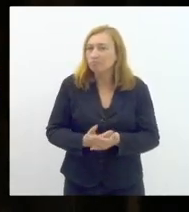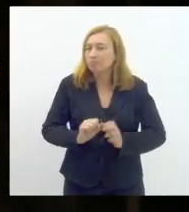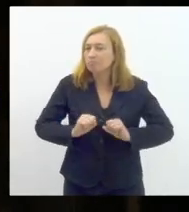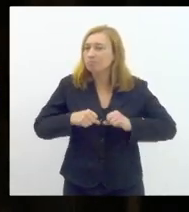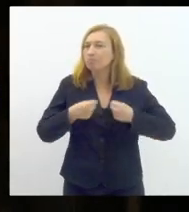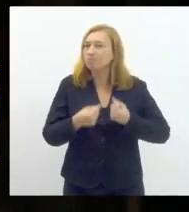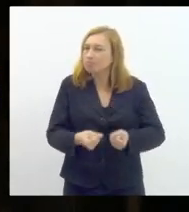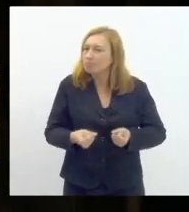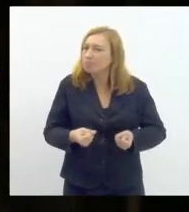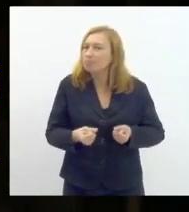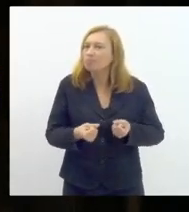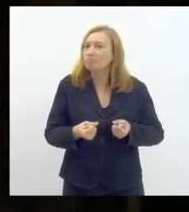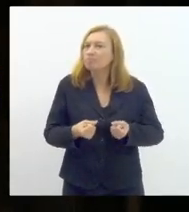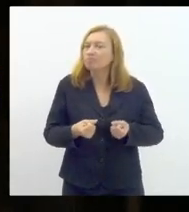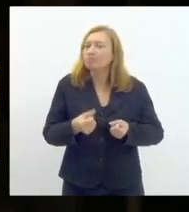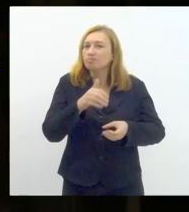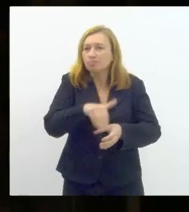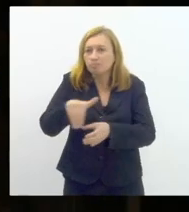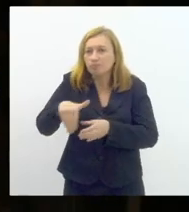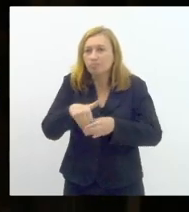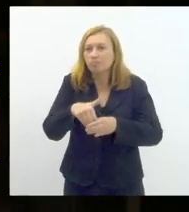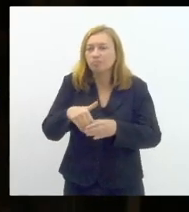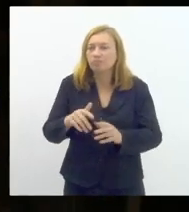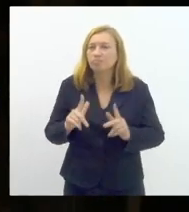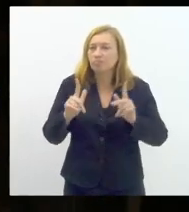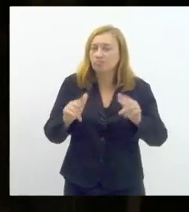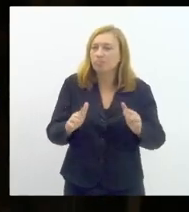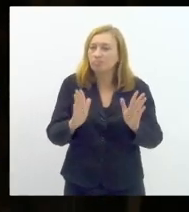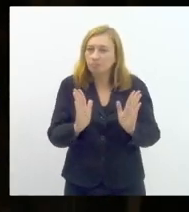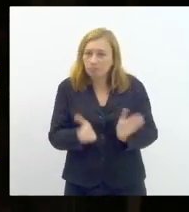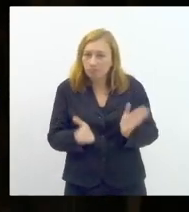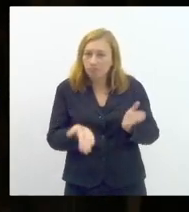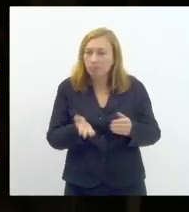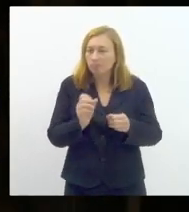buscar votos, assim como eu estou fazendo agora, e